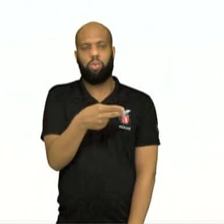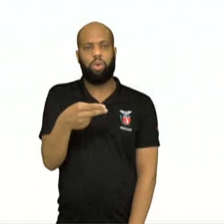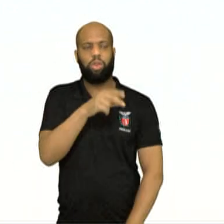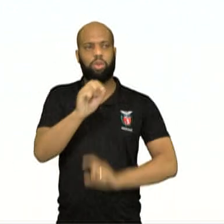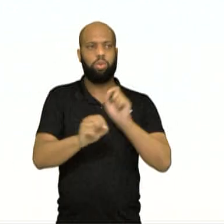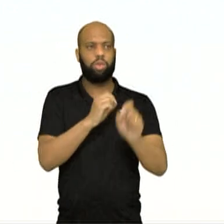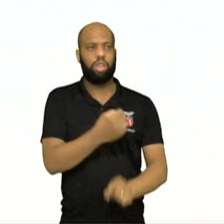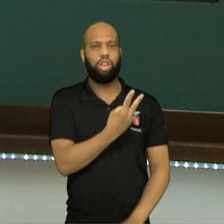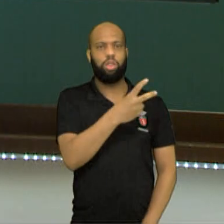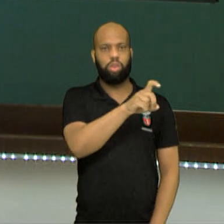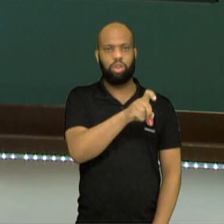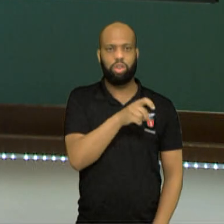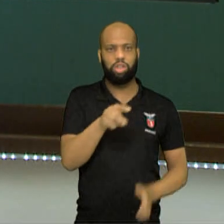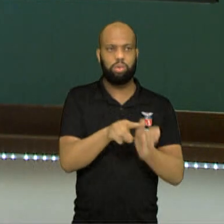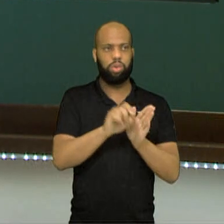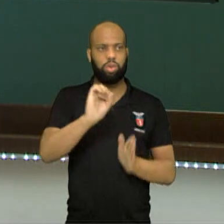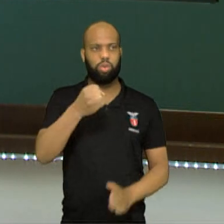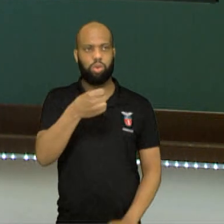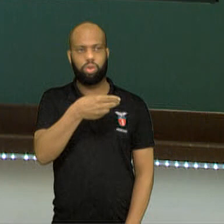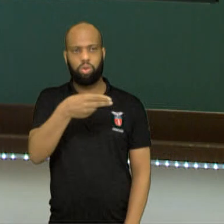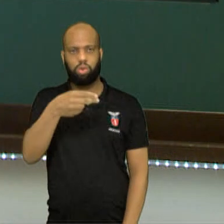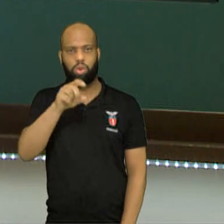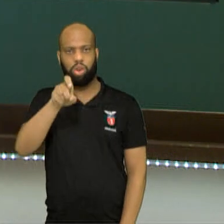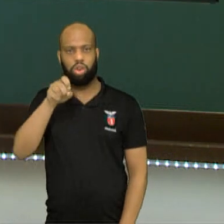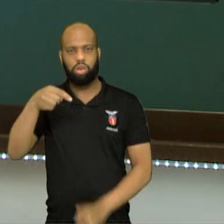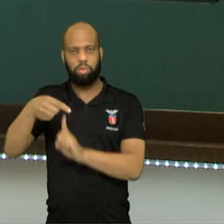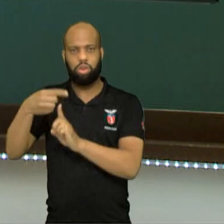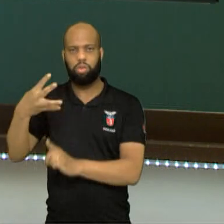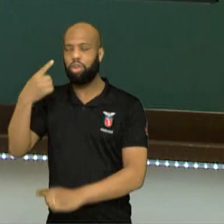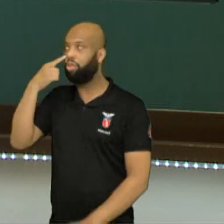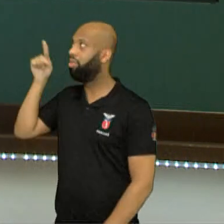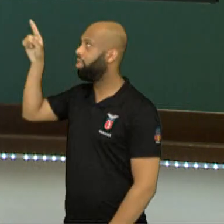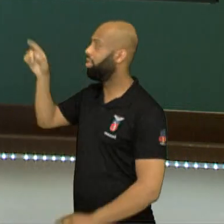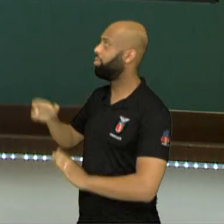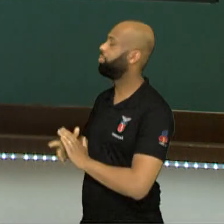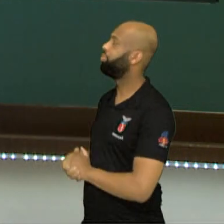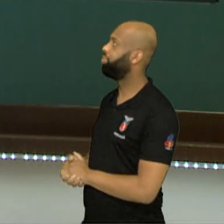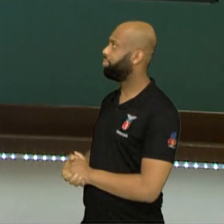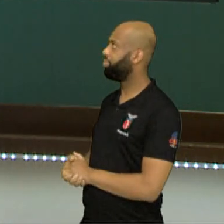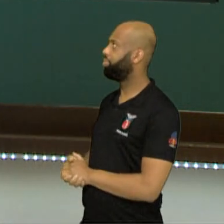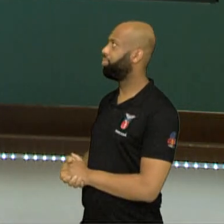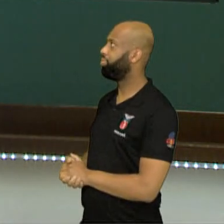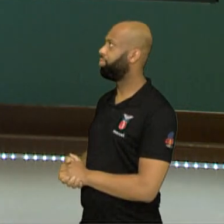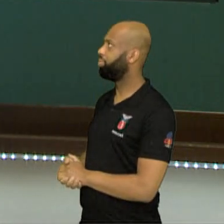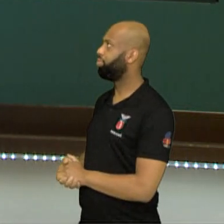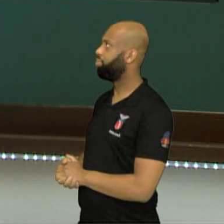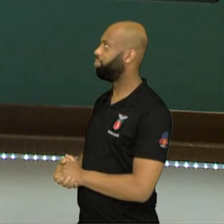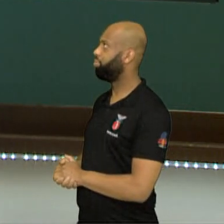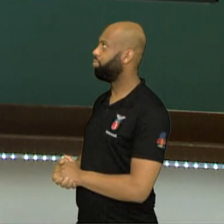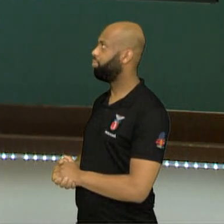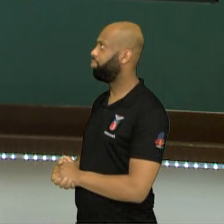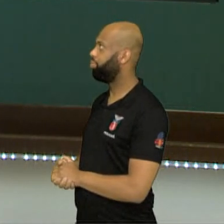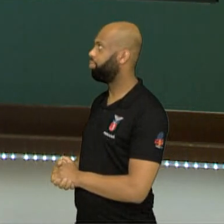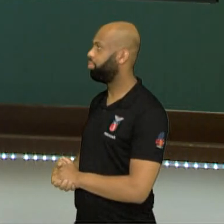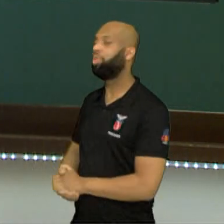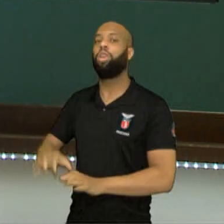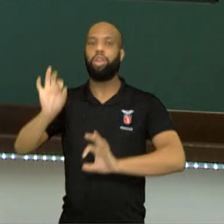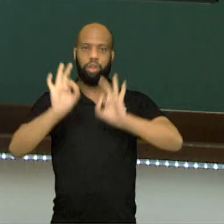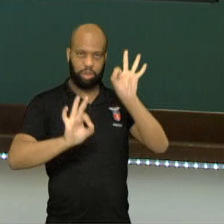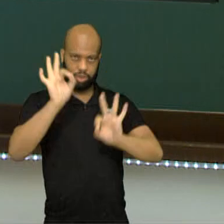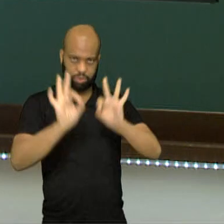seria 2x menos 8 igual x mais 4. E aí montamos a equação que o exercício